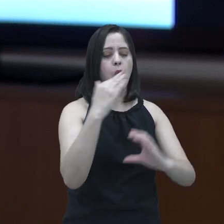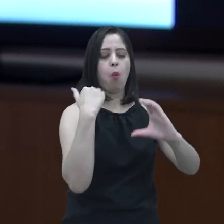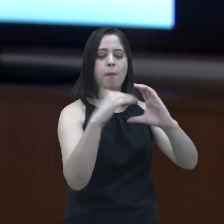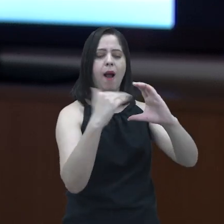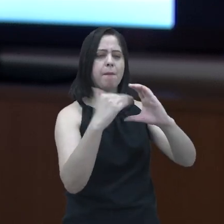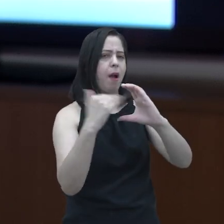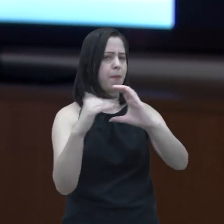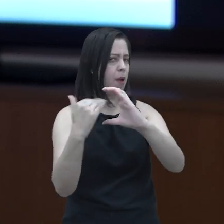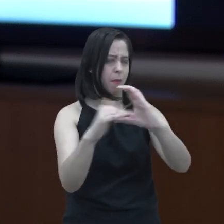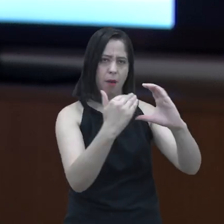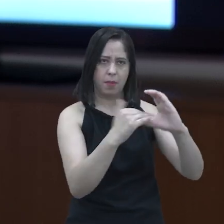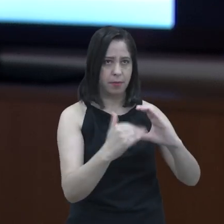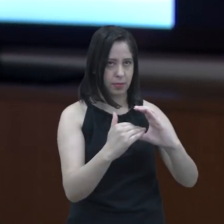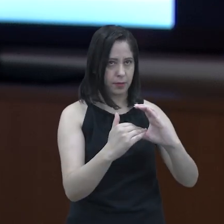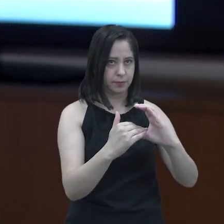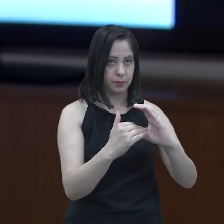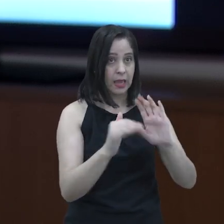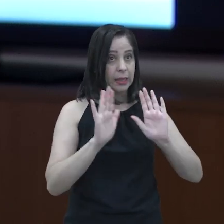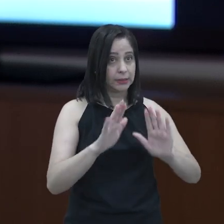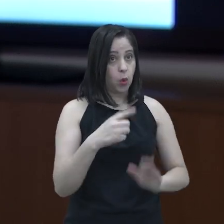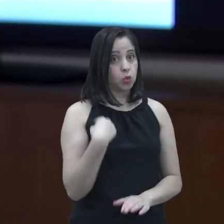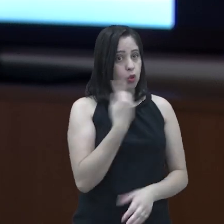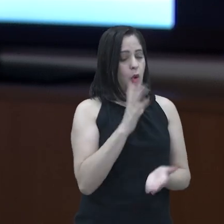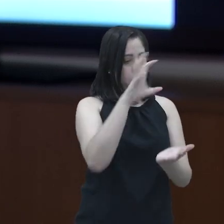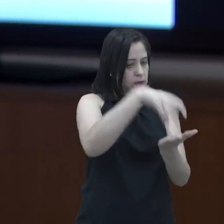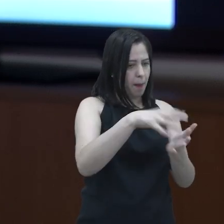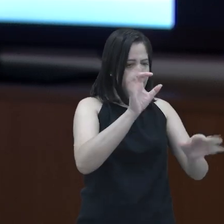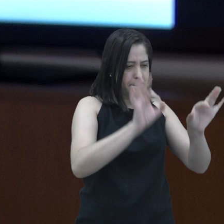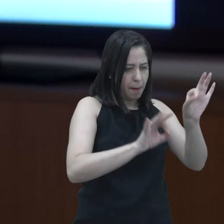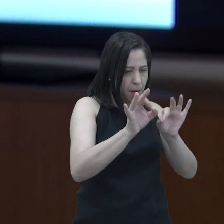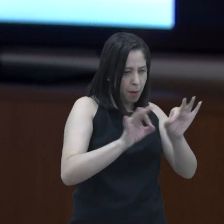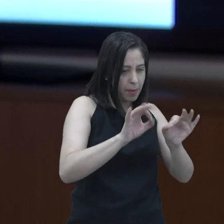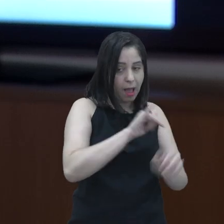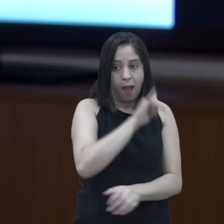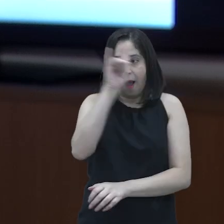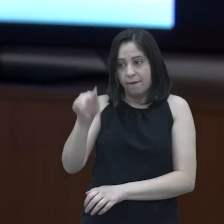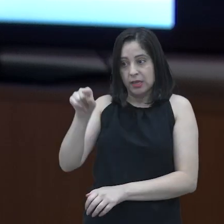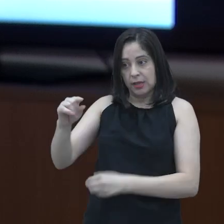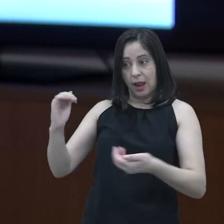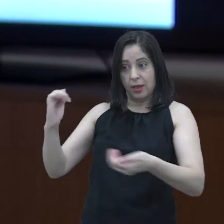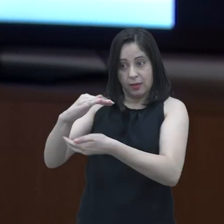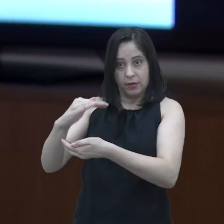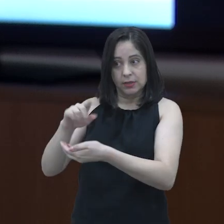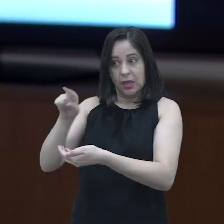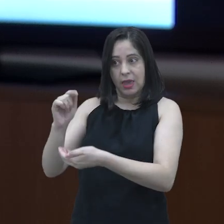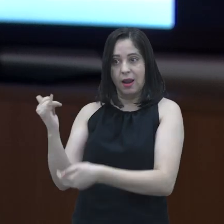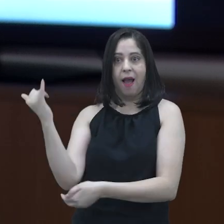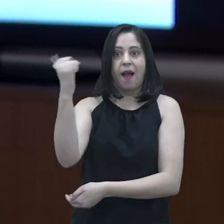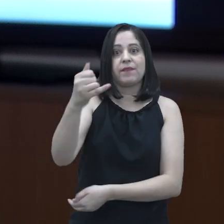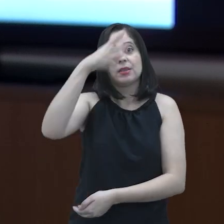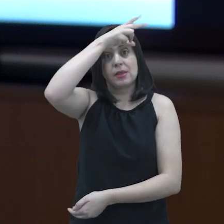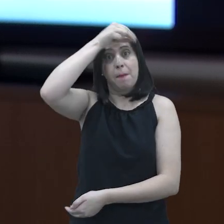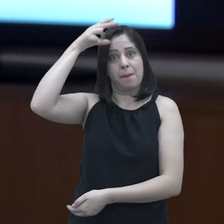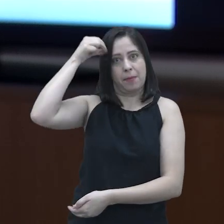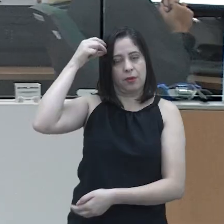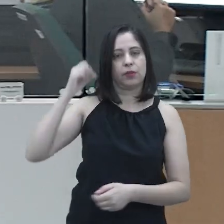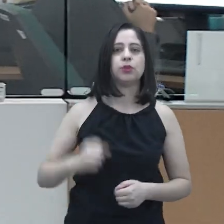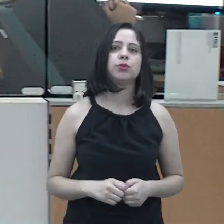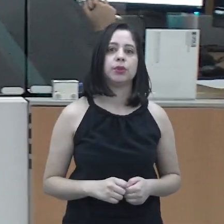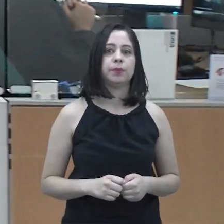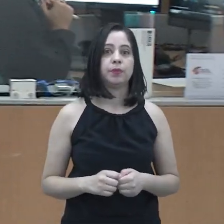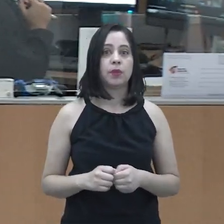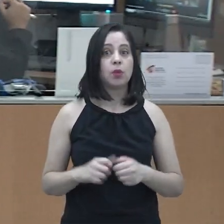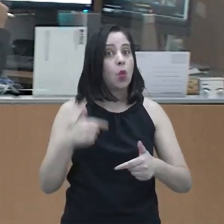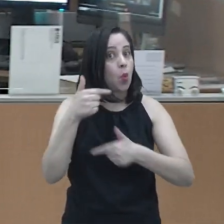um SMS. Esse alerta vai simultaneamente para a Defesa Civil Nacional e para a Defesa Civil dos municípios.